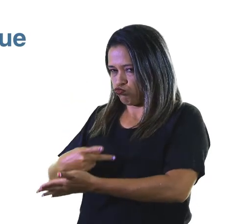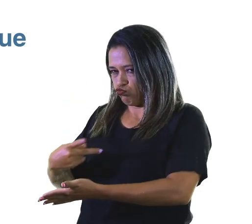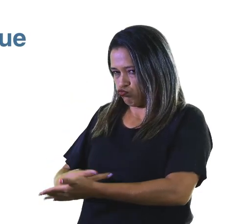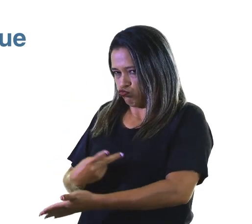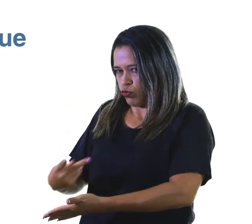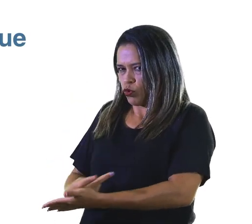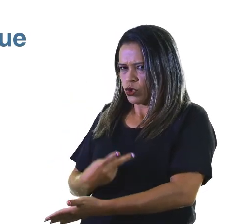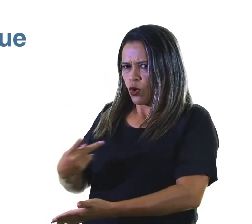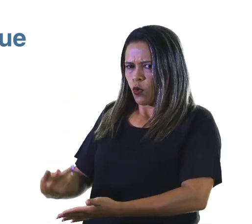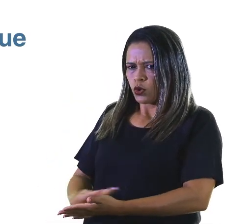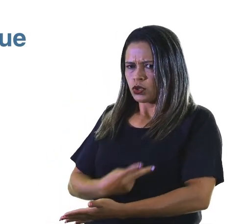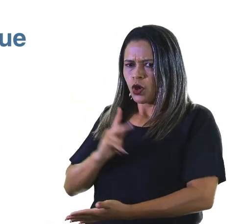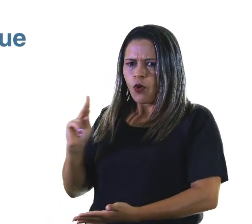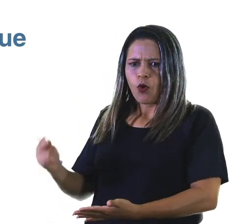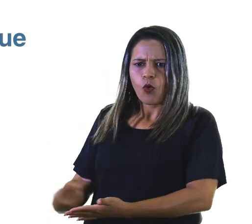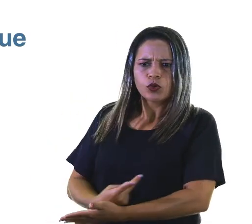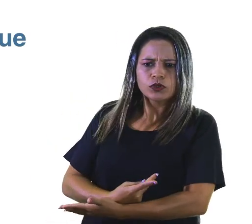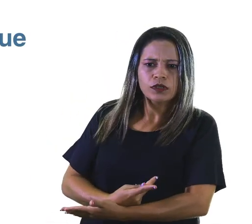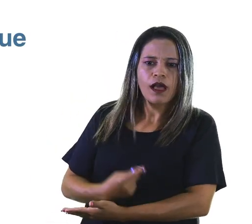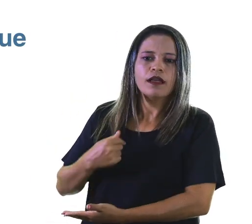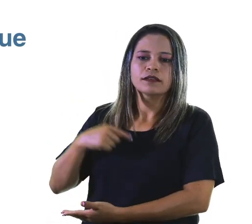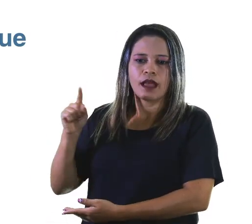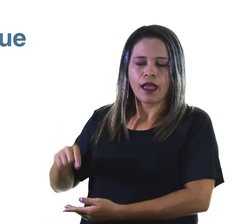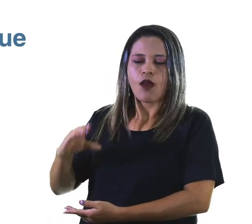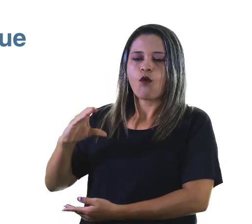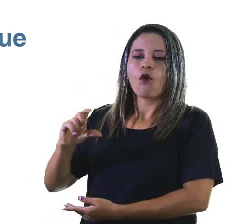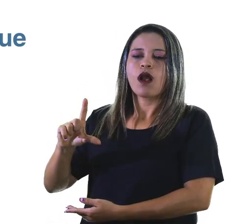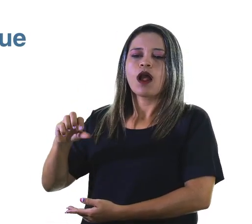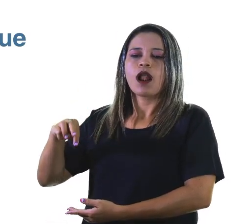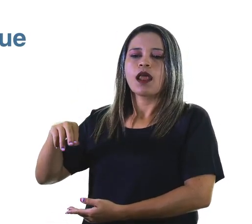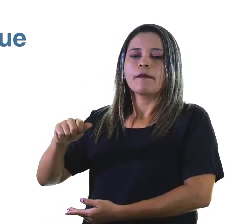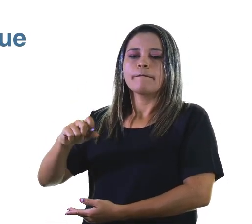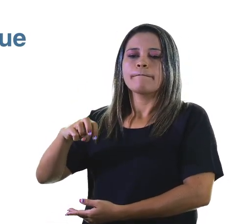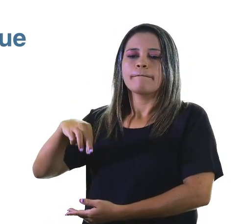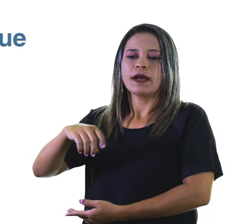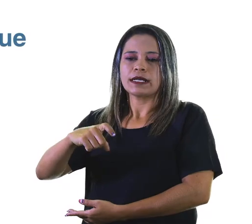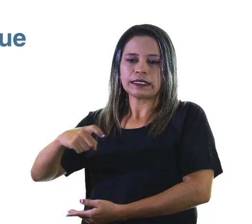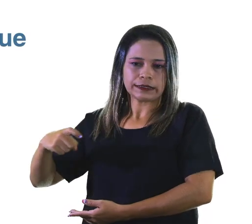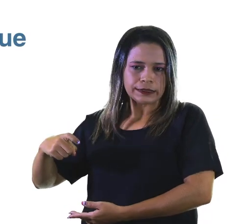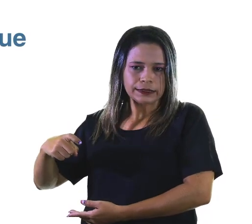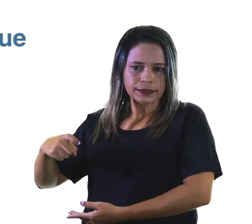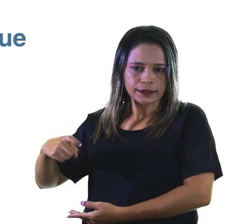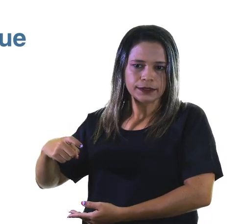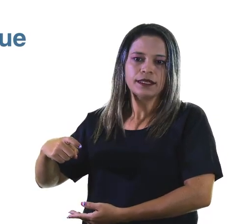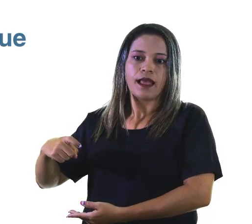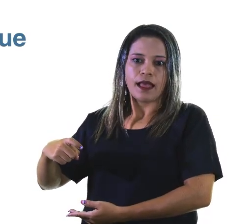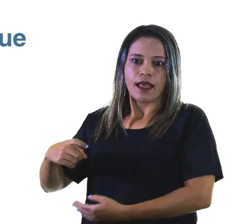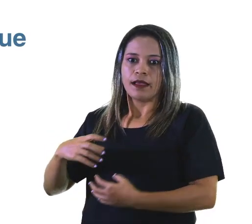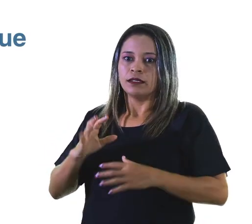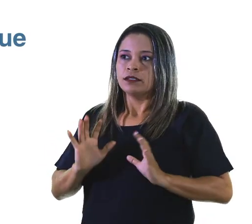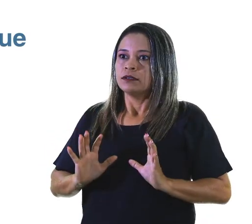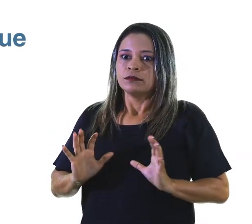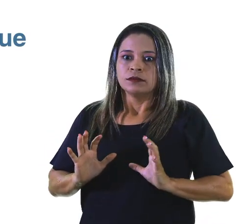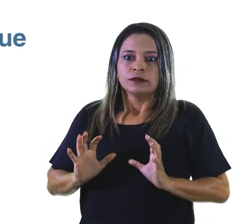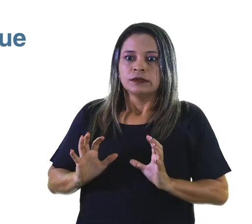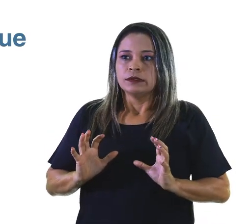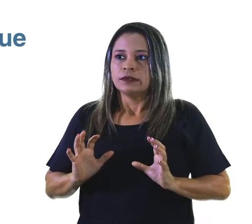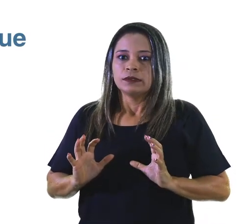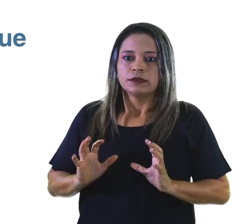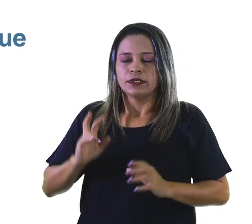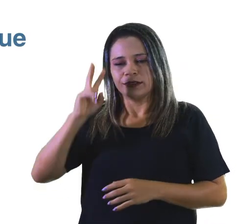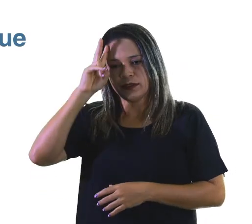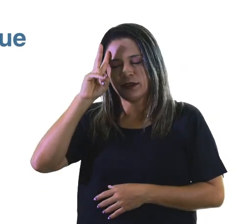momento aí é o famoso clímax, né? Aí é onde teve o clímax. O momento tenso da história foi bem esse aí, ó,